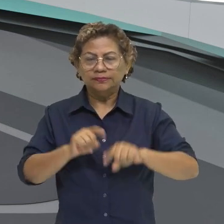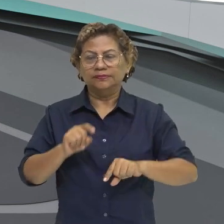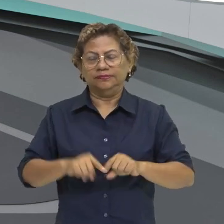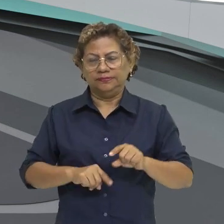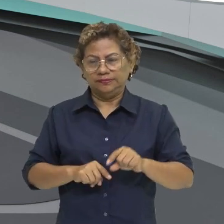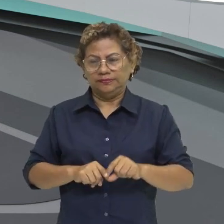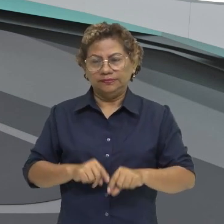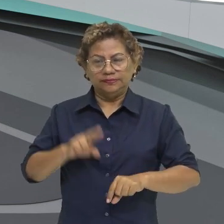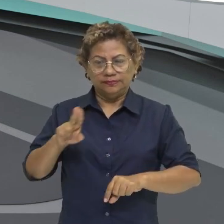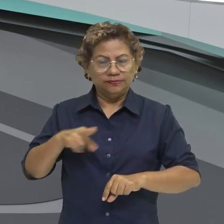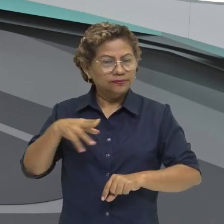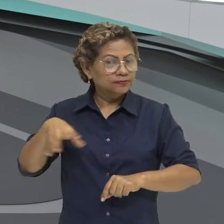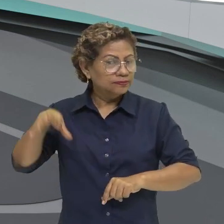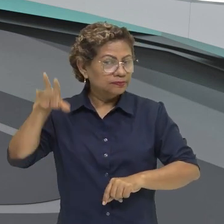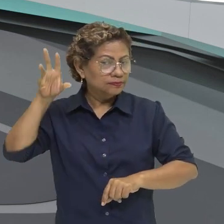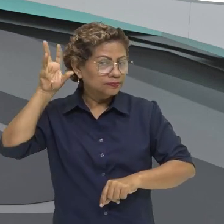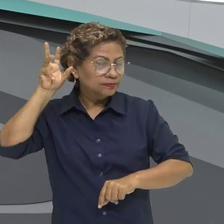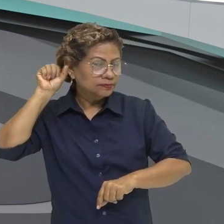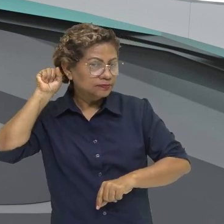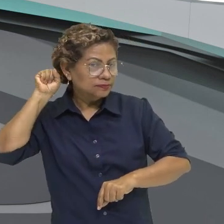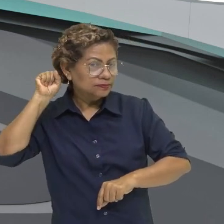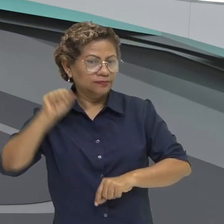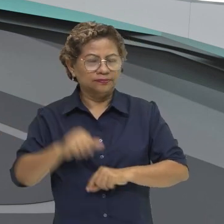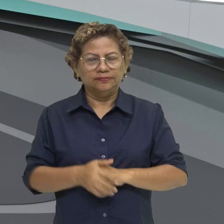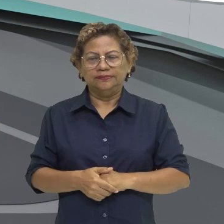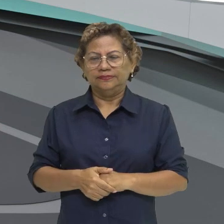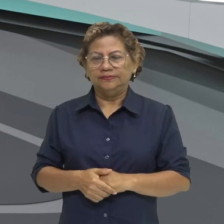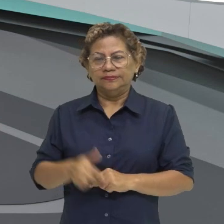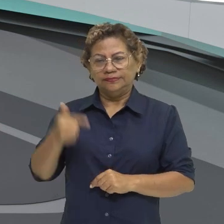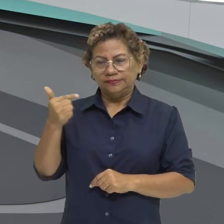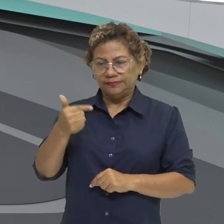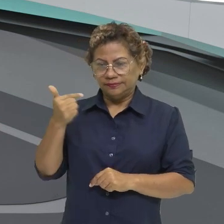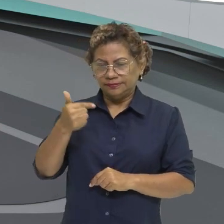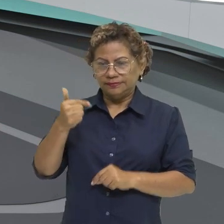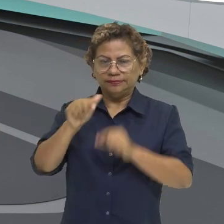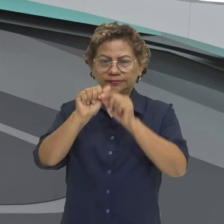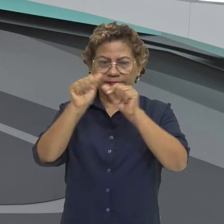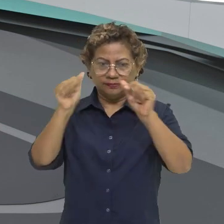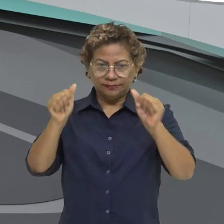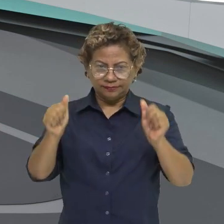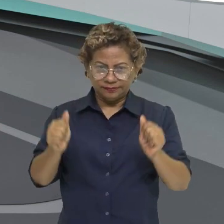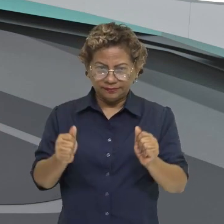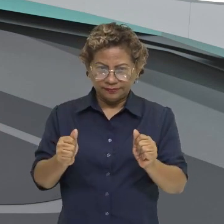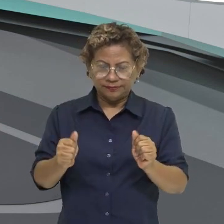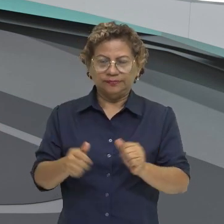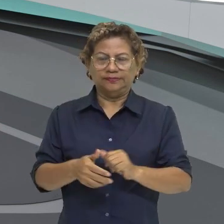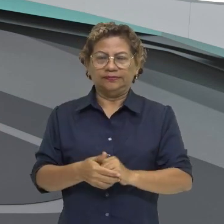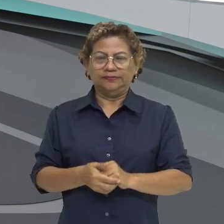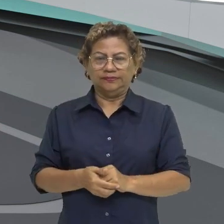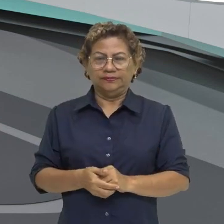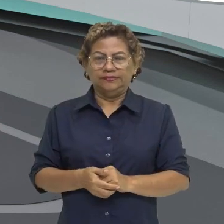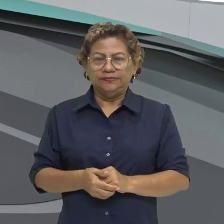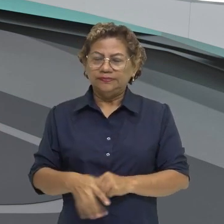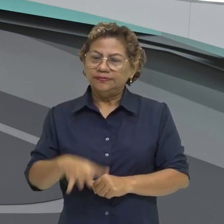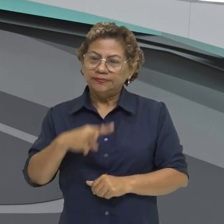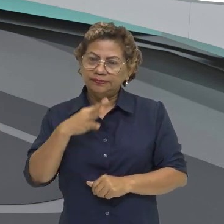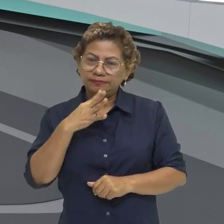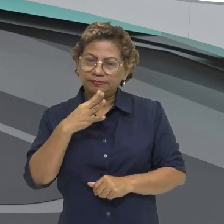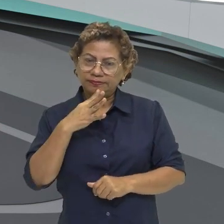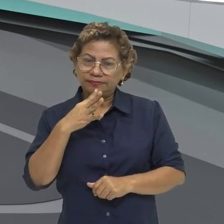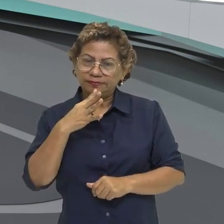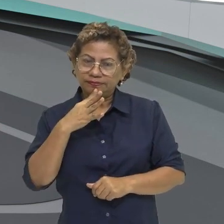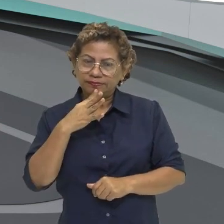som, correto? Segundo, a segunda arte, né, concebida assim, convencionada como